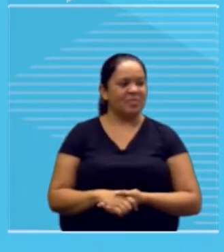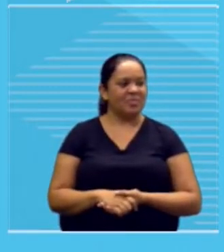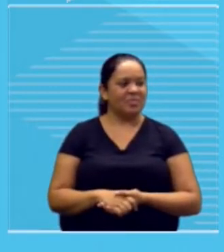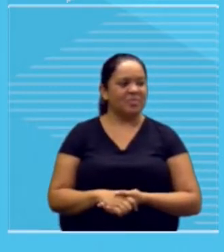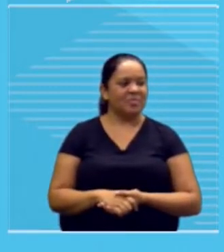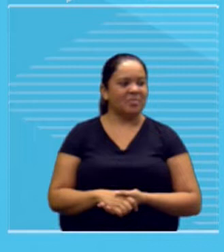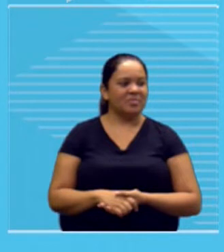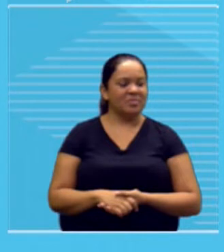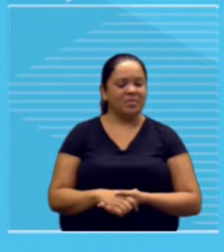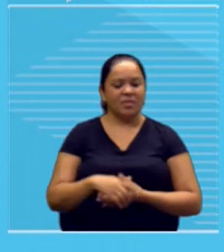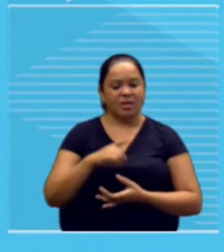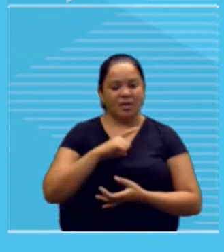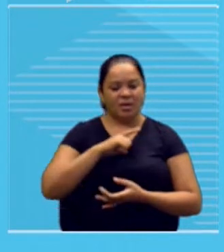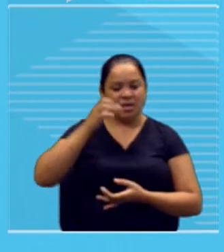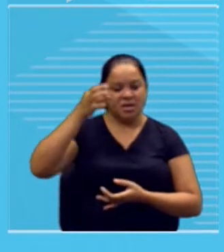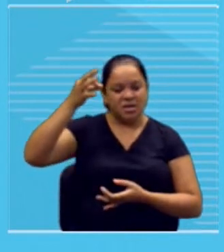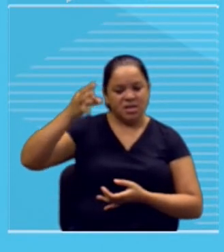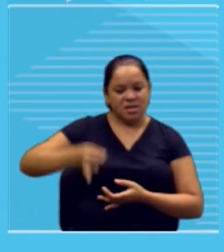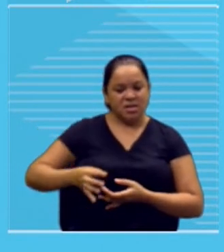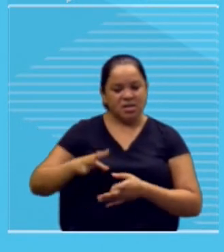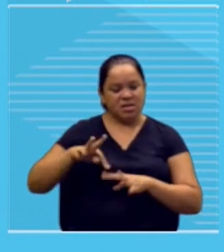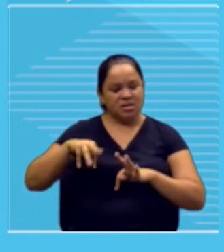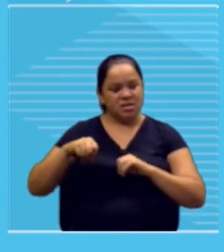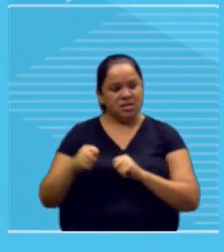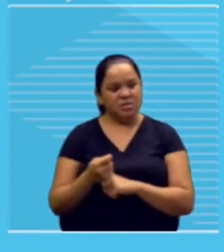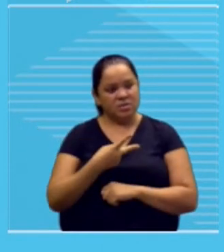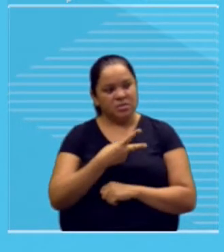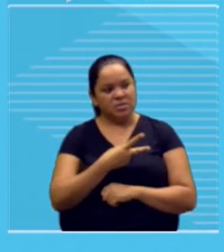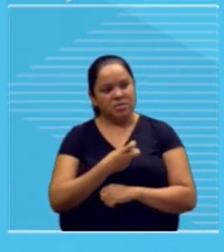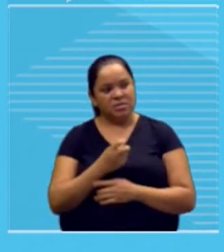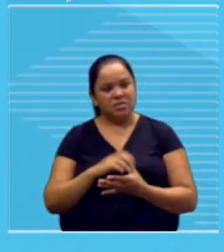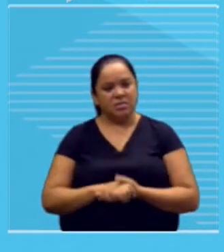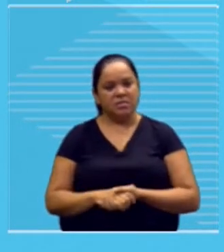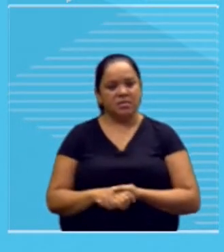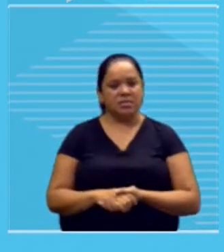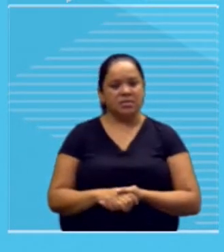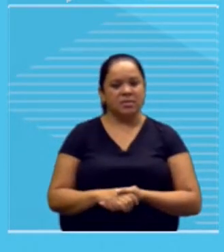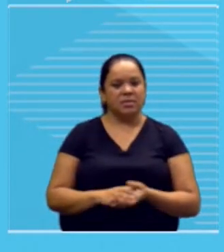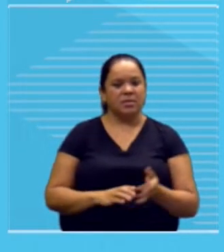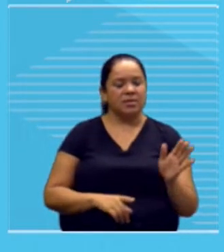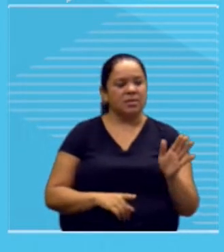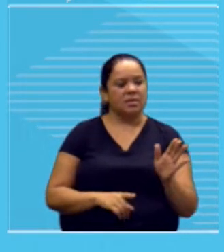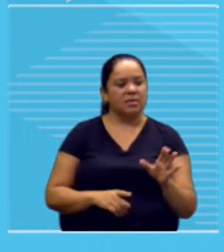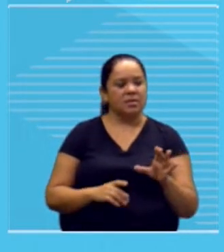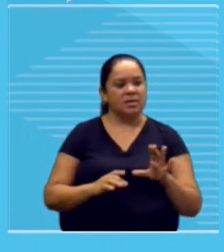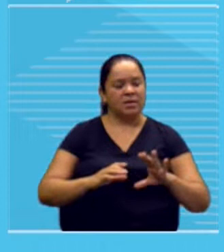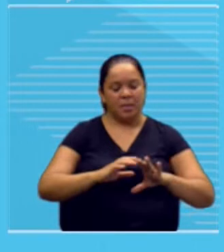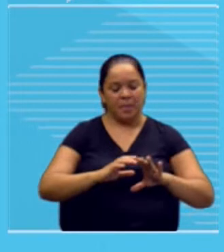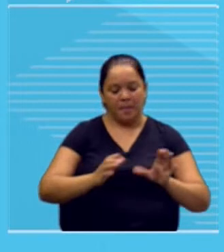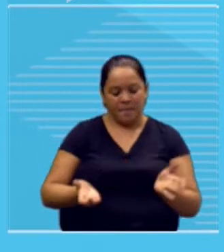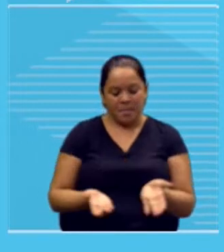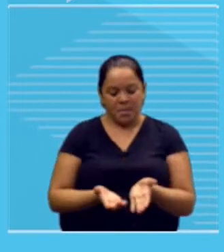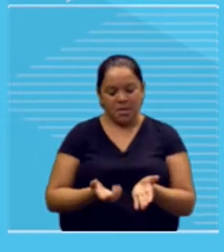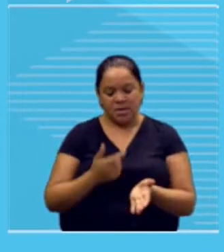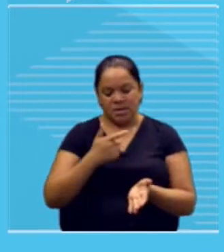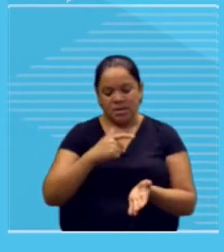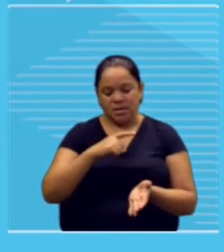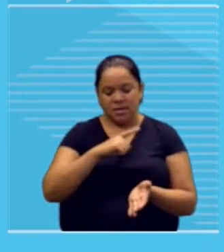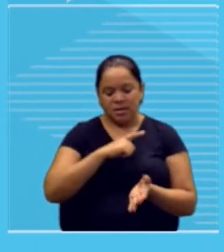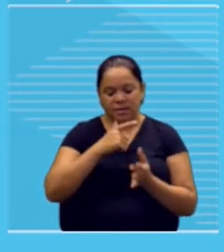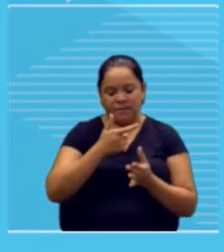para onde eu tenho certeza que todo mundo na hora que visse aquela bacia cheia de frutas né